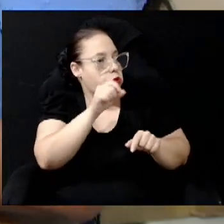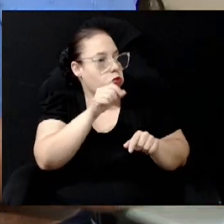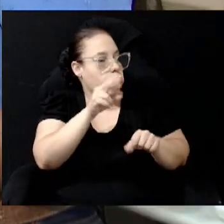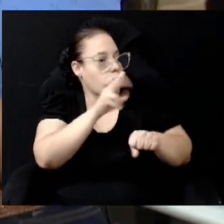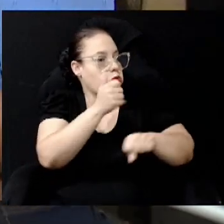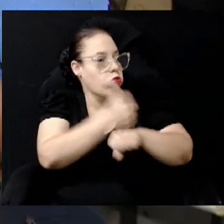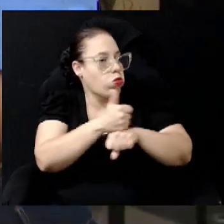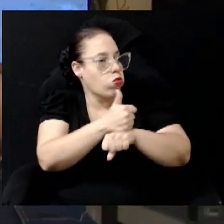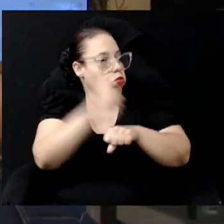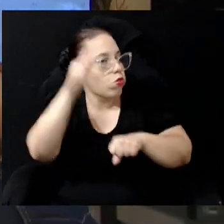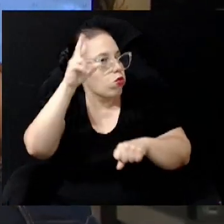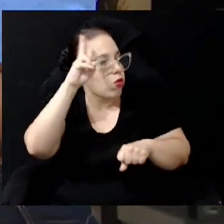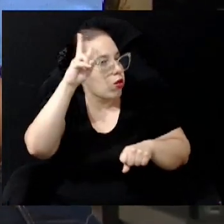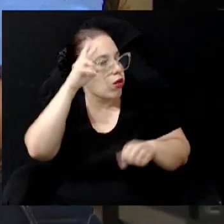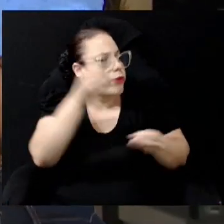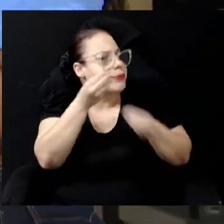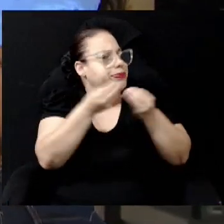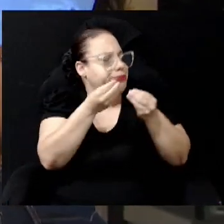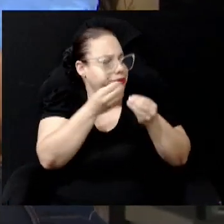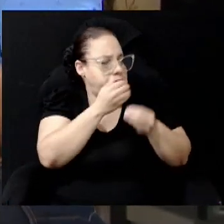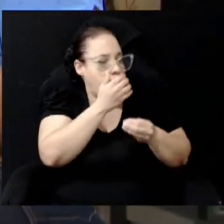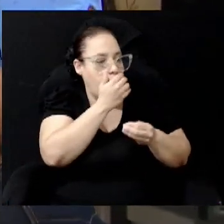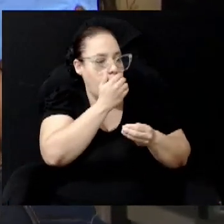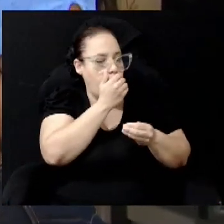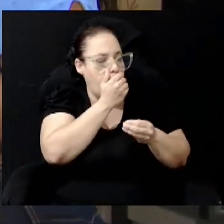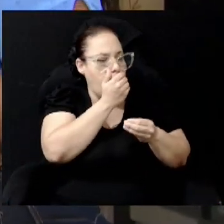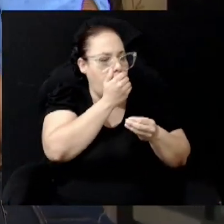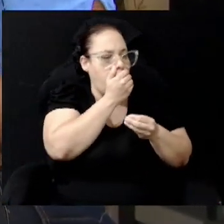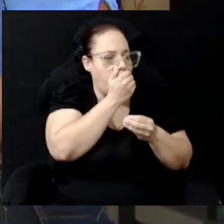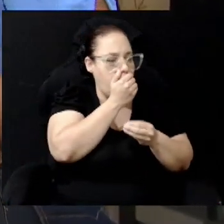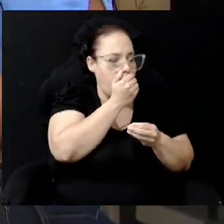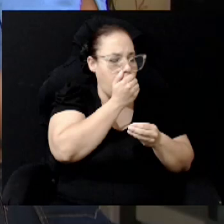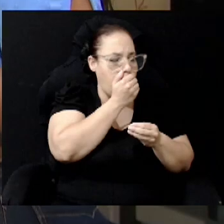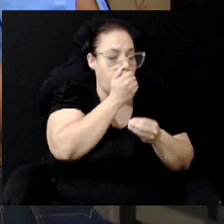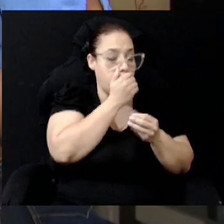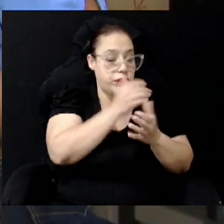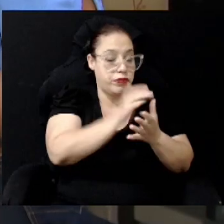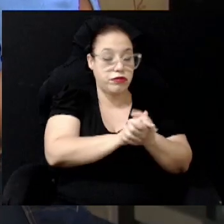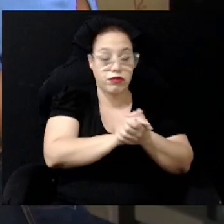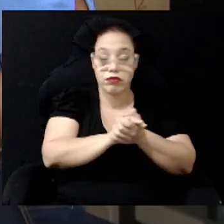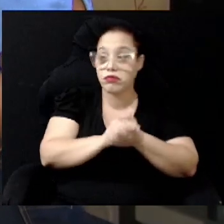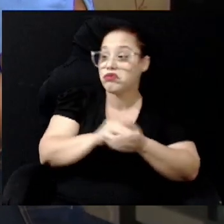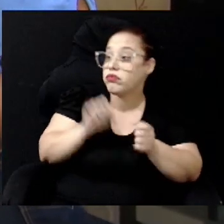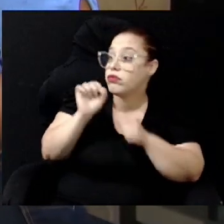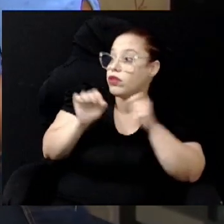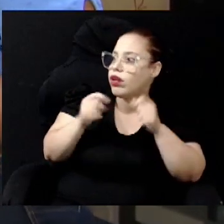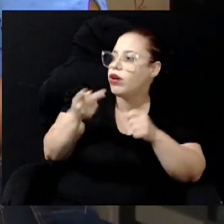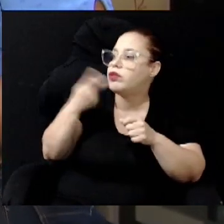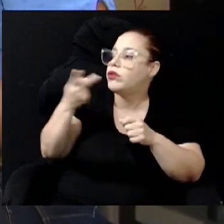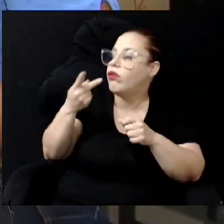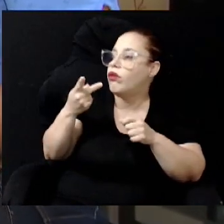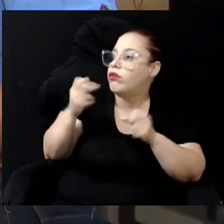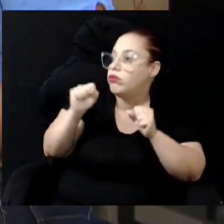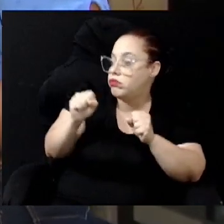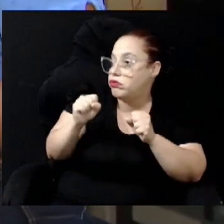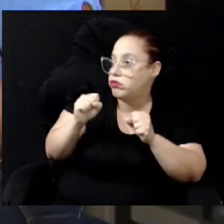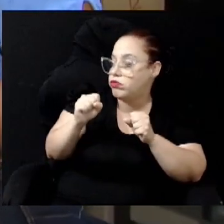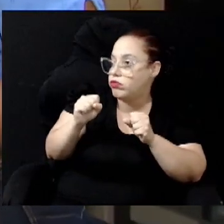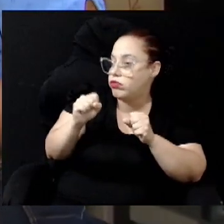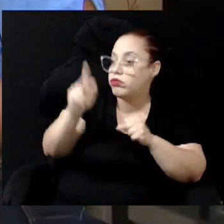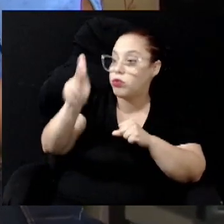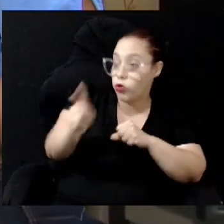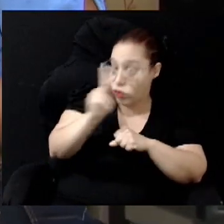é o mercado de trabalho para vocês, né, para o historiador? Então, como eu disse, ele pode ser um professor do